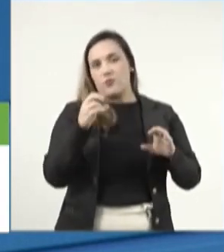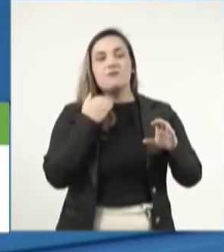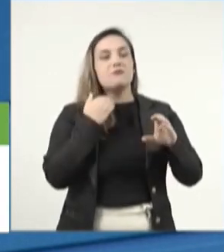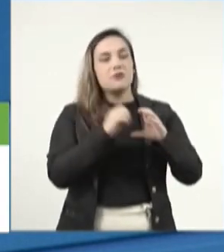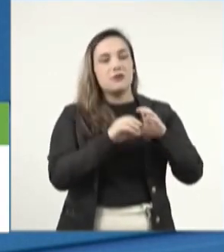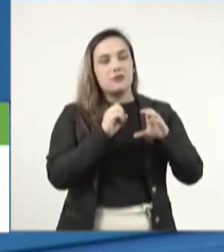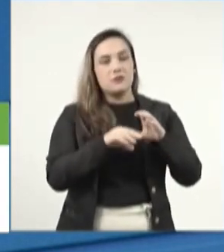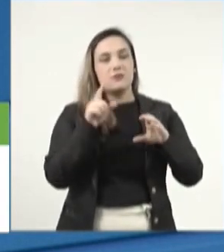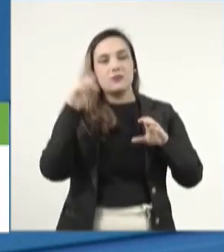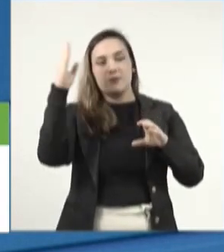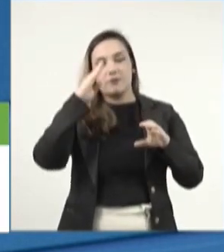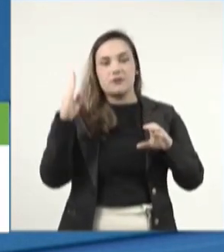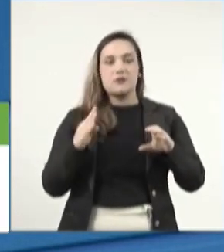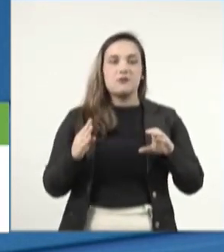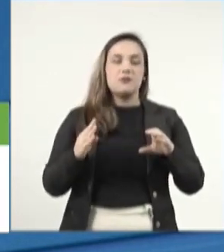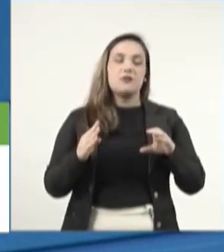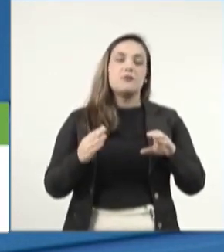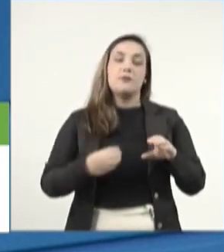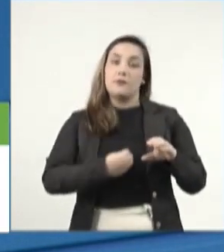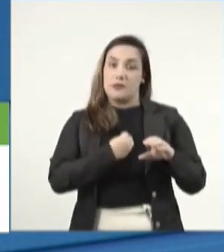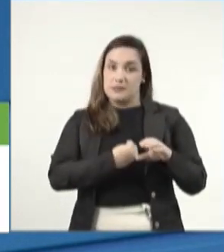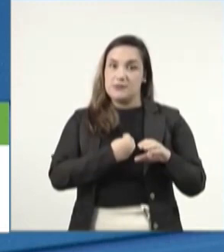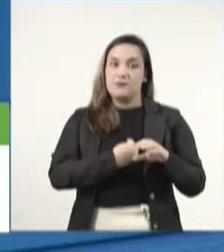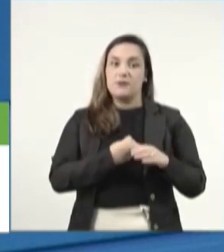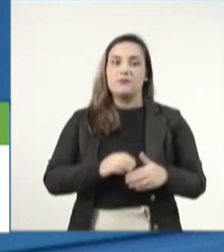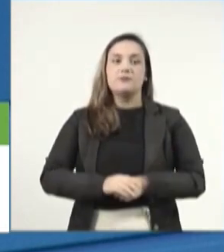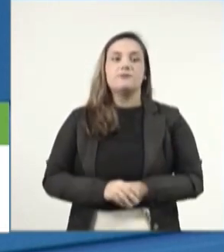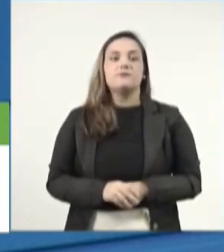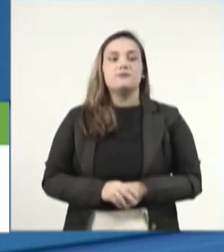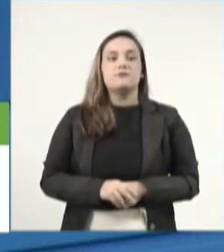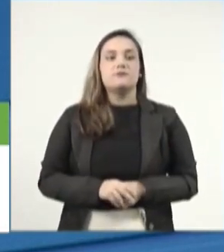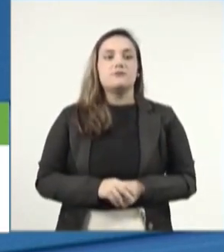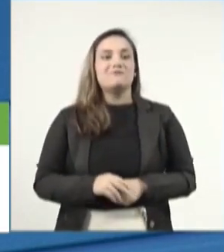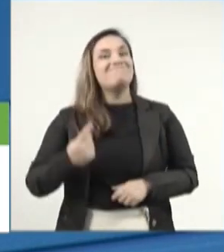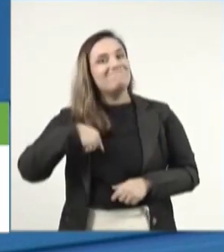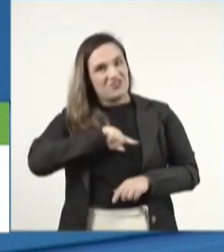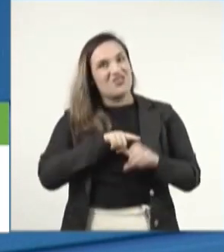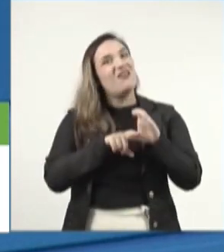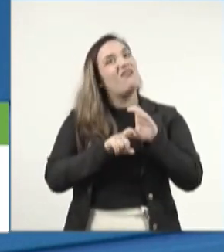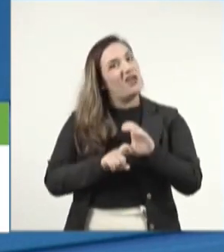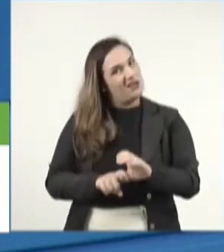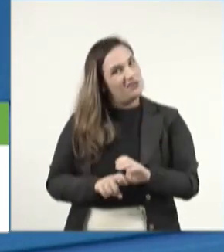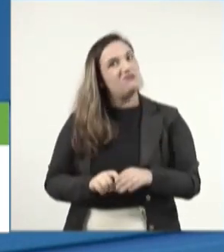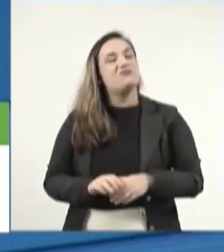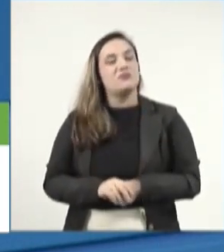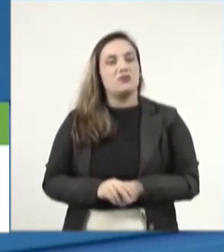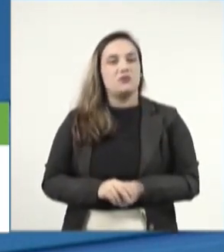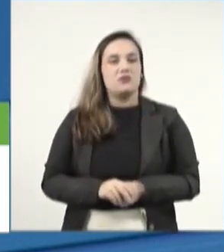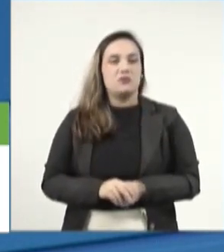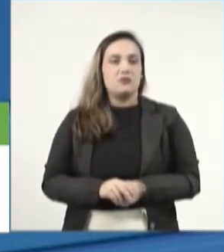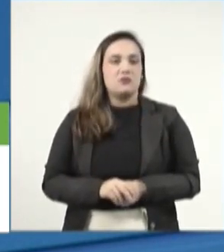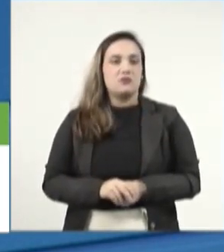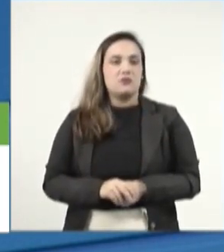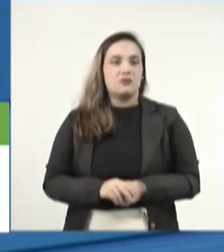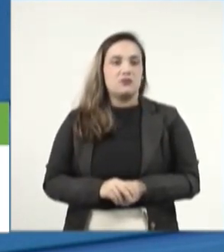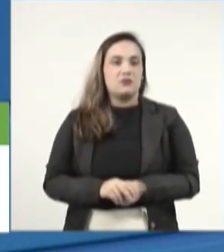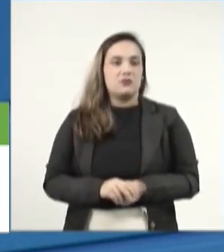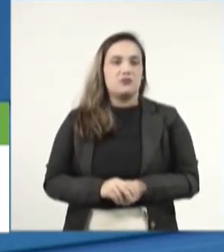que o Brasil participa e que nós estávamos inadimplentes